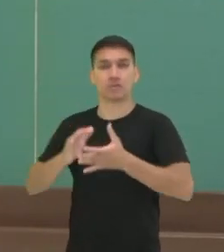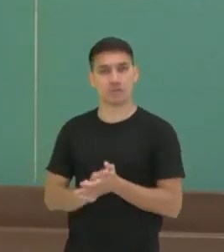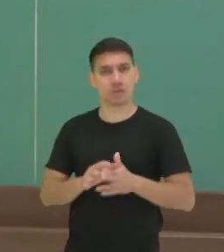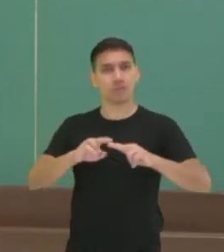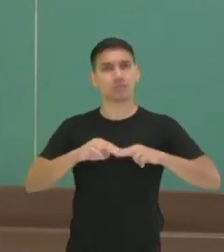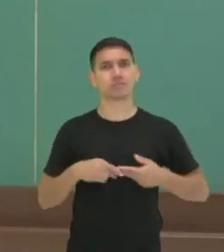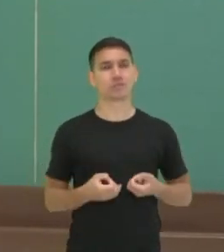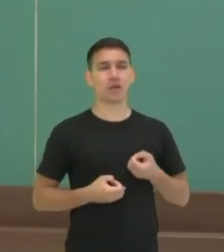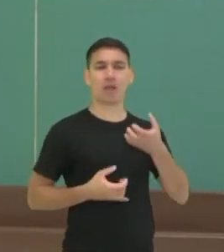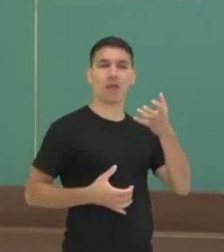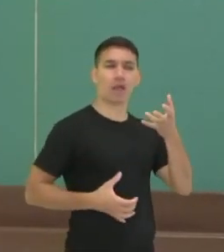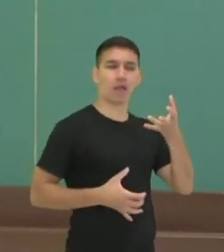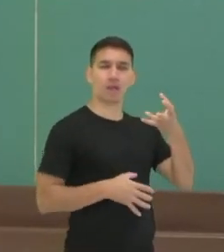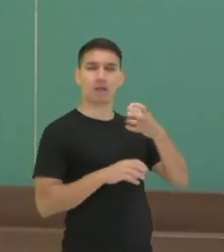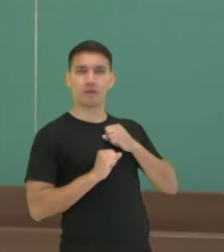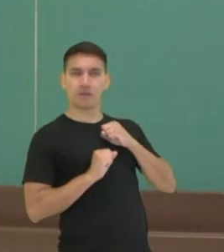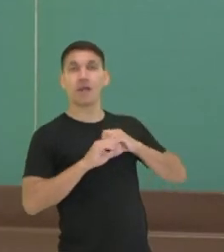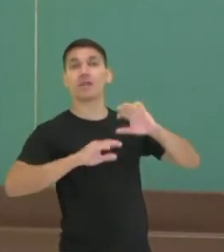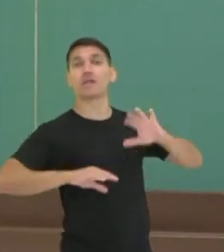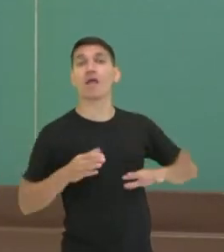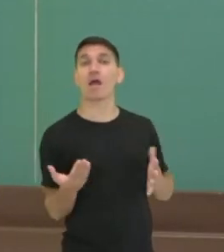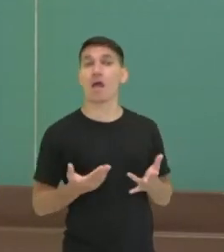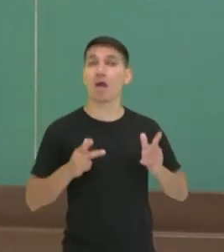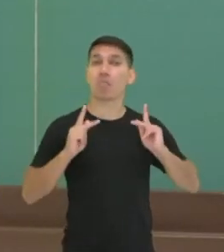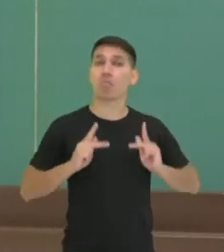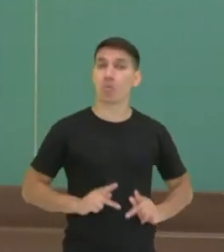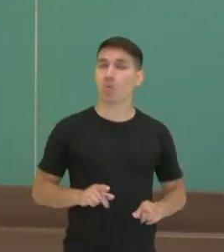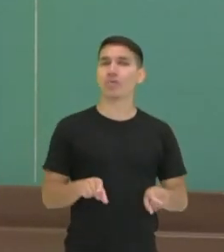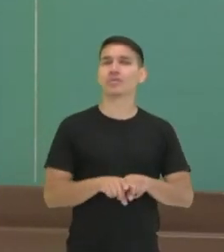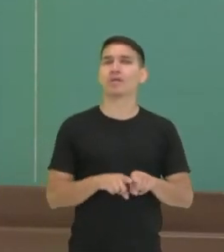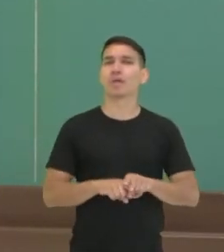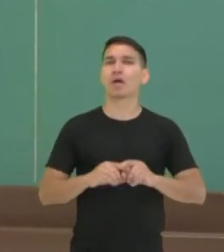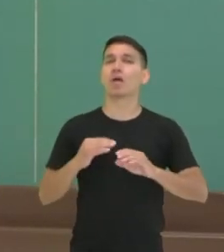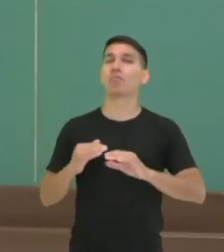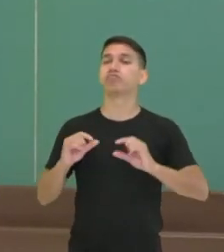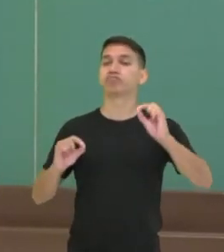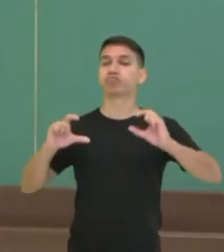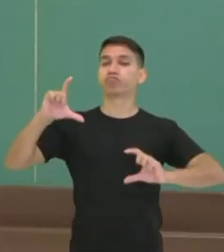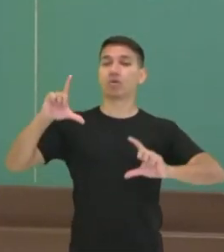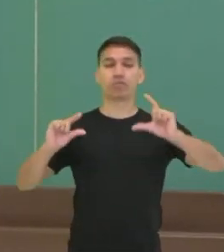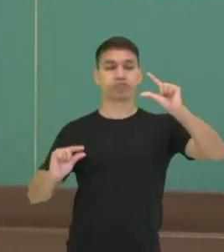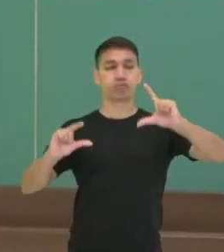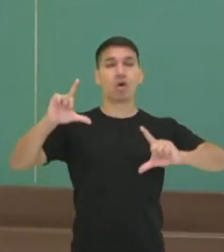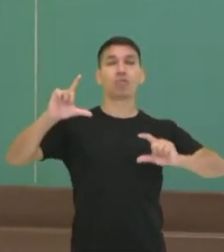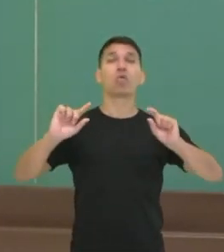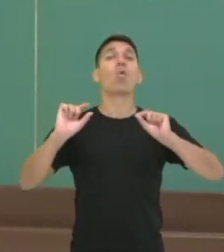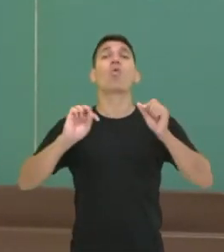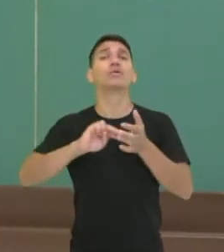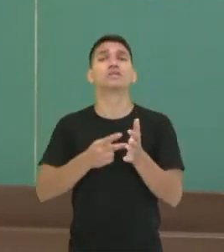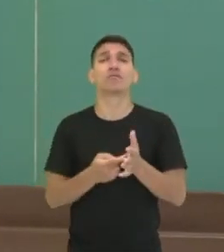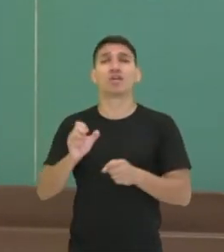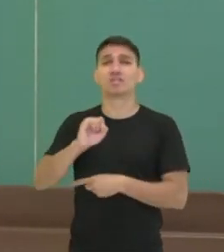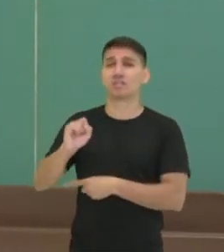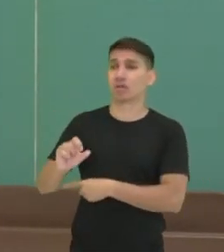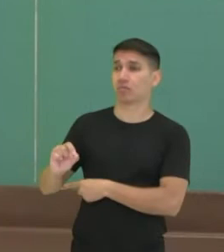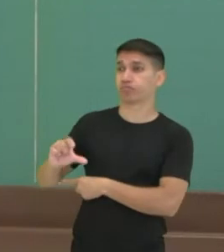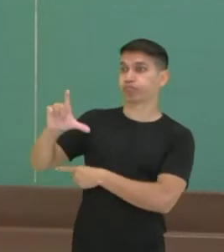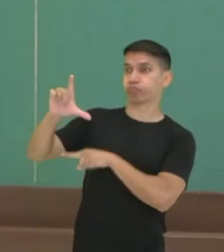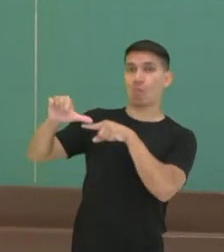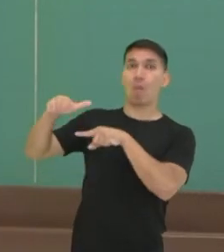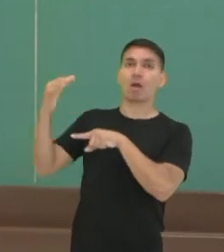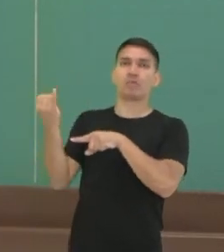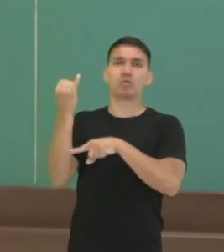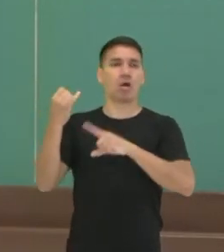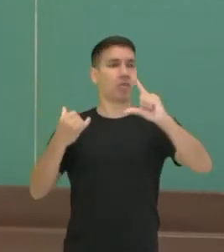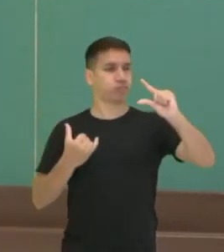personagem estava recebendo uma mensagem. Existia a lei da proporção, ou seja, quanto maior é mais importante, quanto menor menos importante,